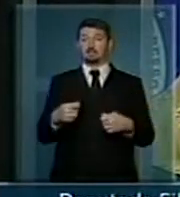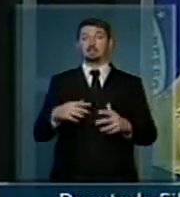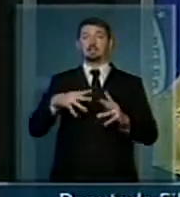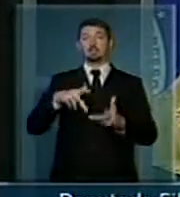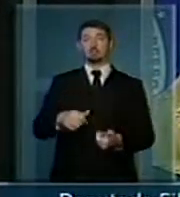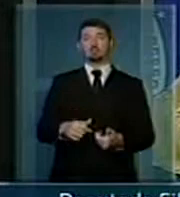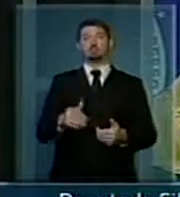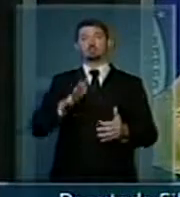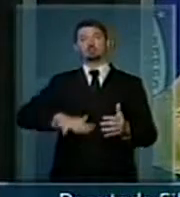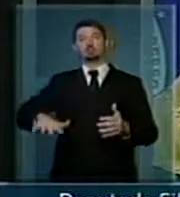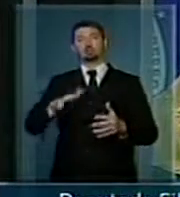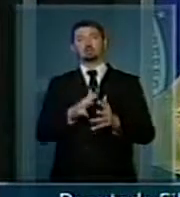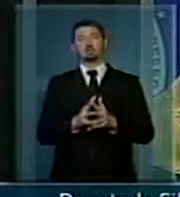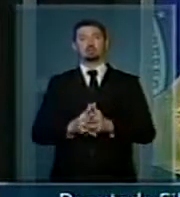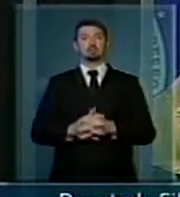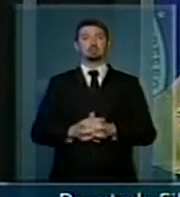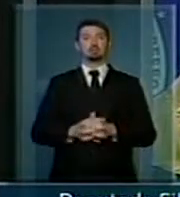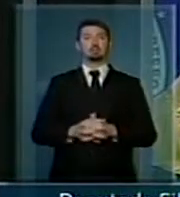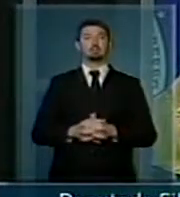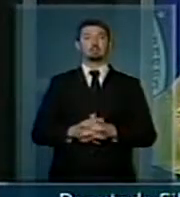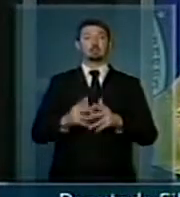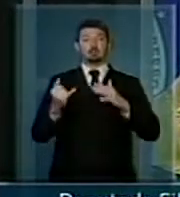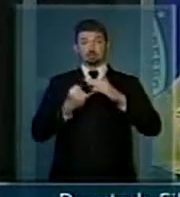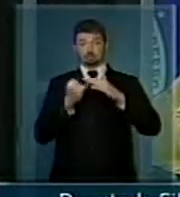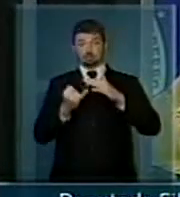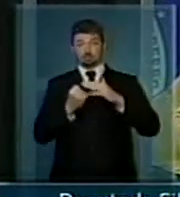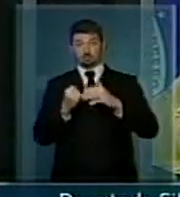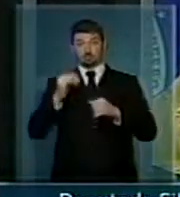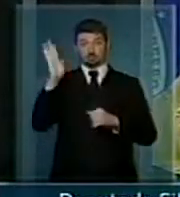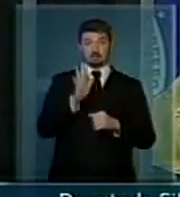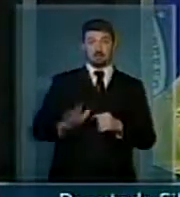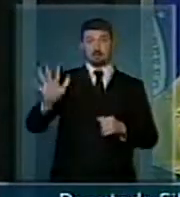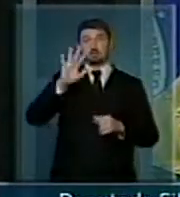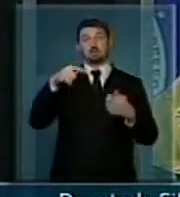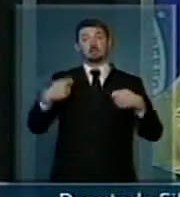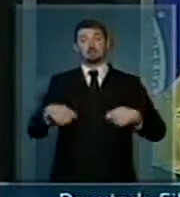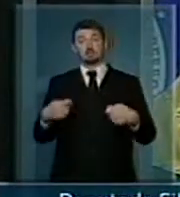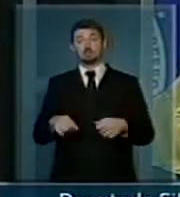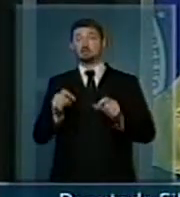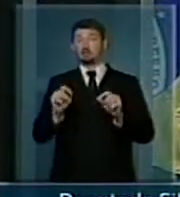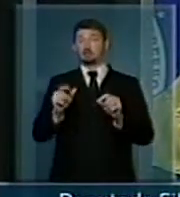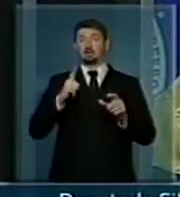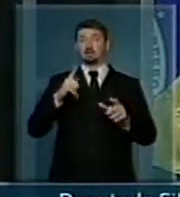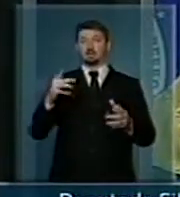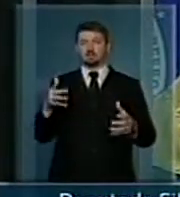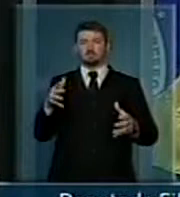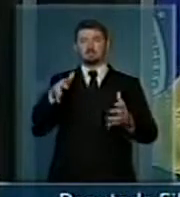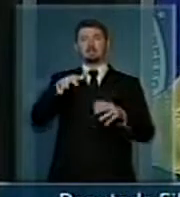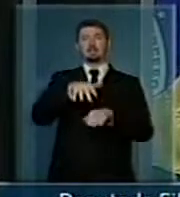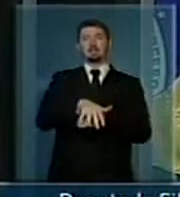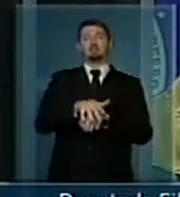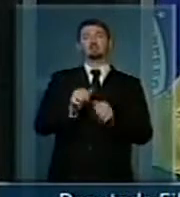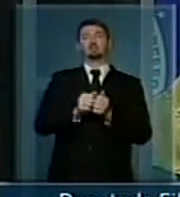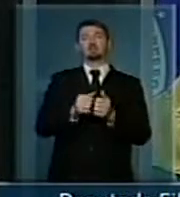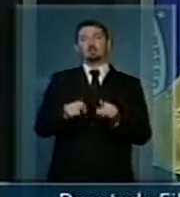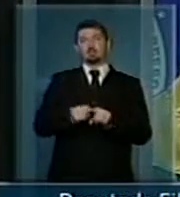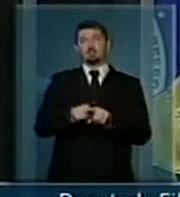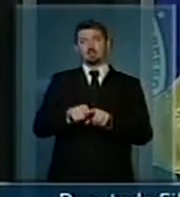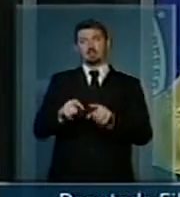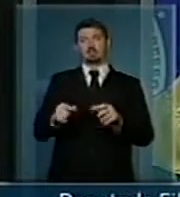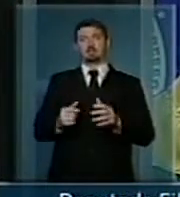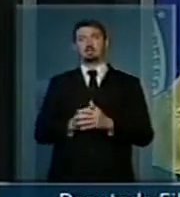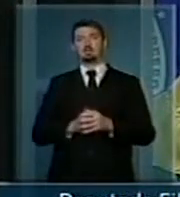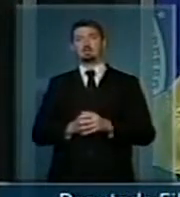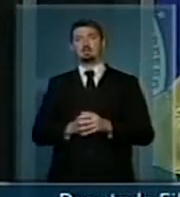mundo globalizado de hoje. As instituições nacionais precisam se engajar rapidamente nesse processo. Há